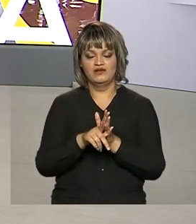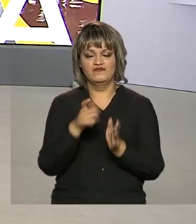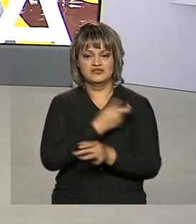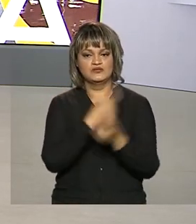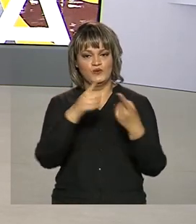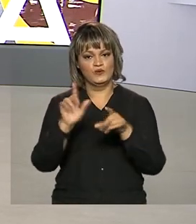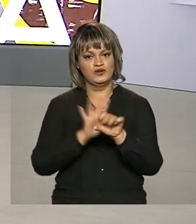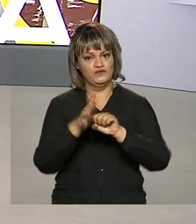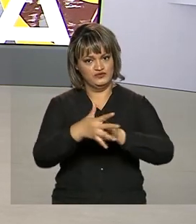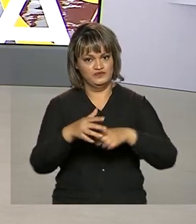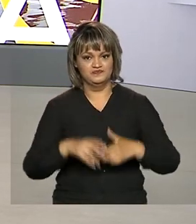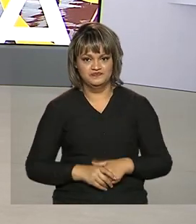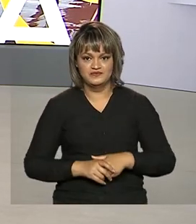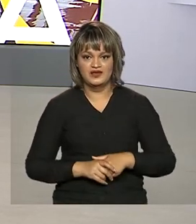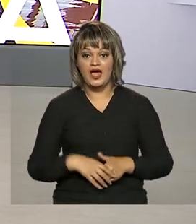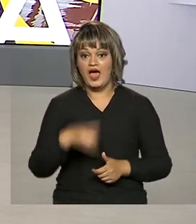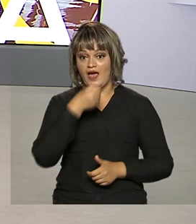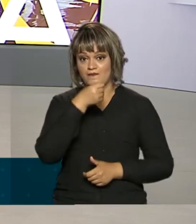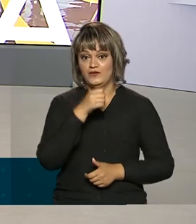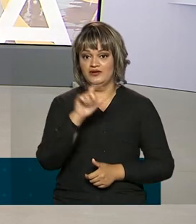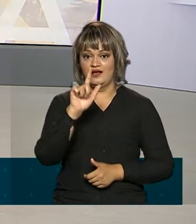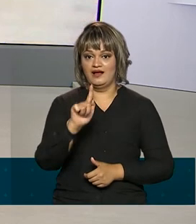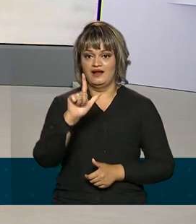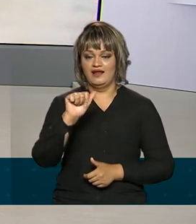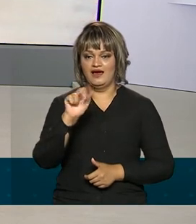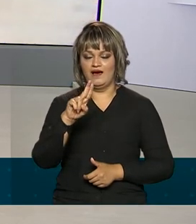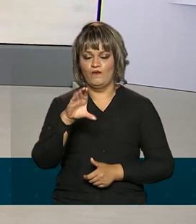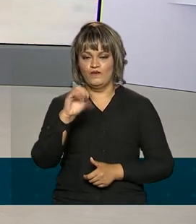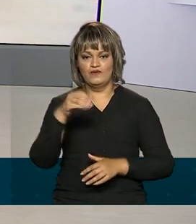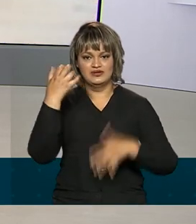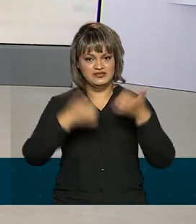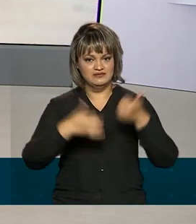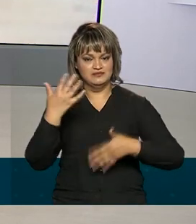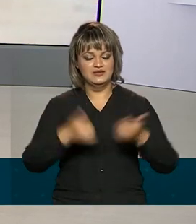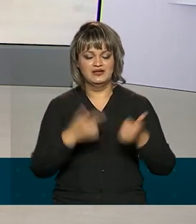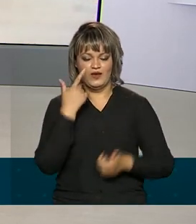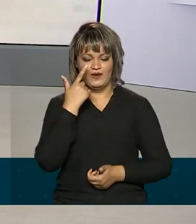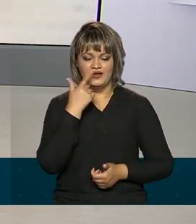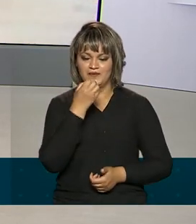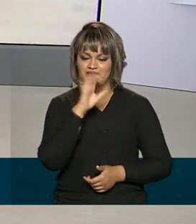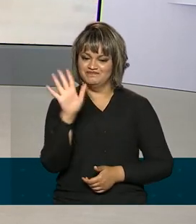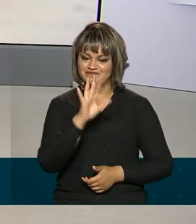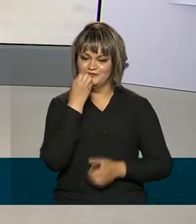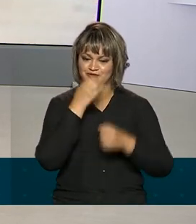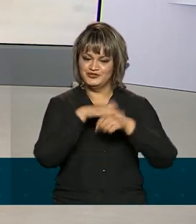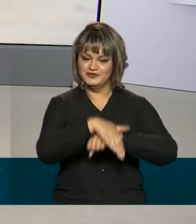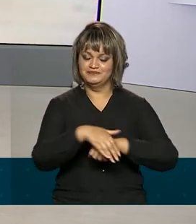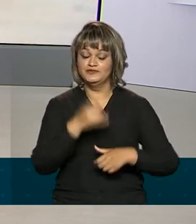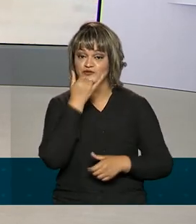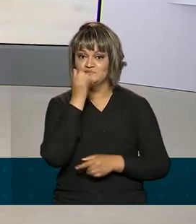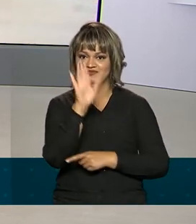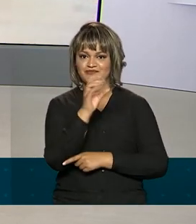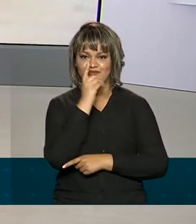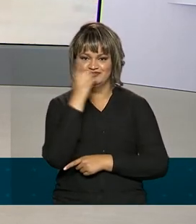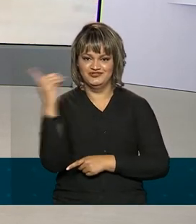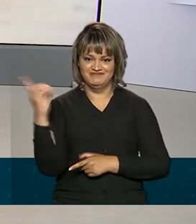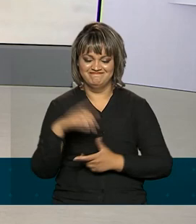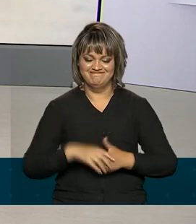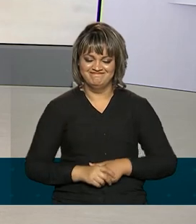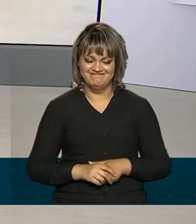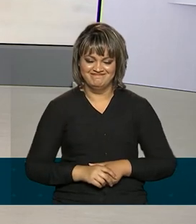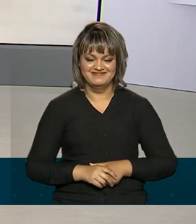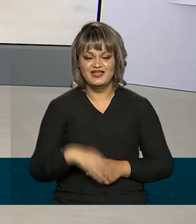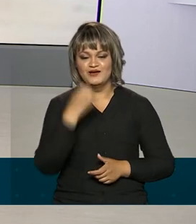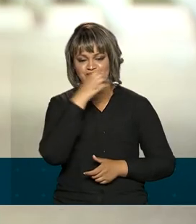contra a Covid-19. O repórter Glauco de Queiroz traz ao vivo as informações pra gente. Oi Glauco, bom dia. Olá